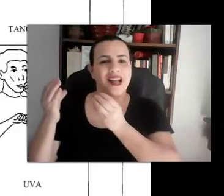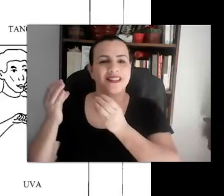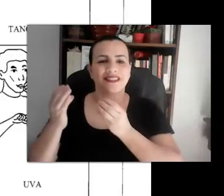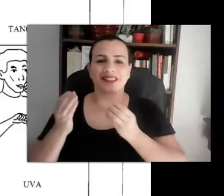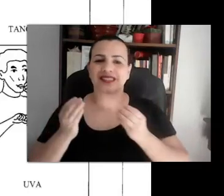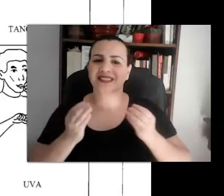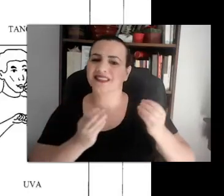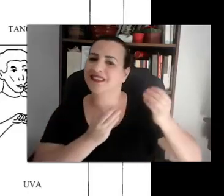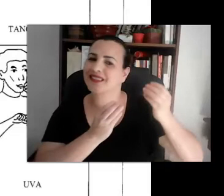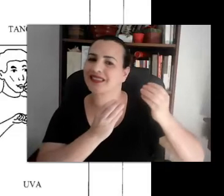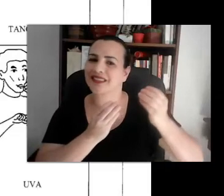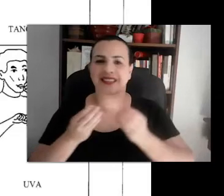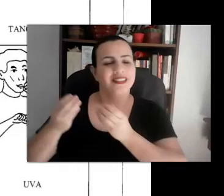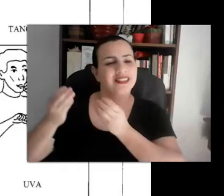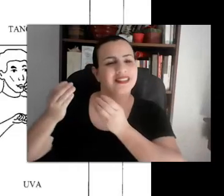melancia,